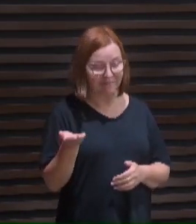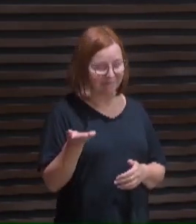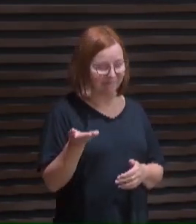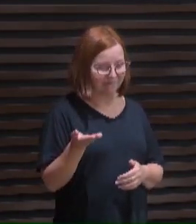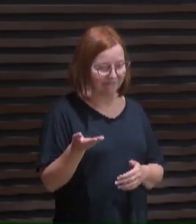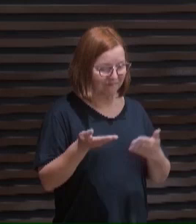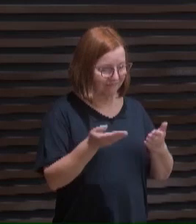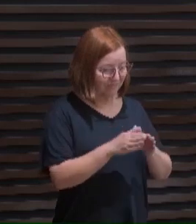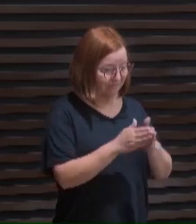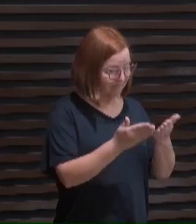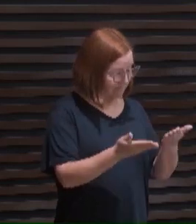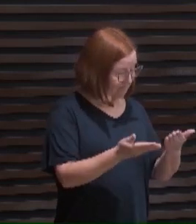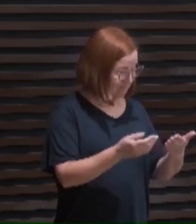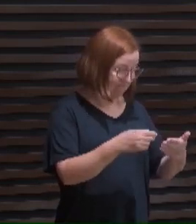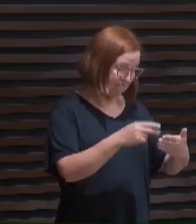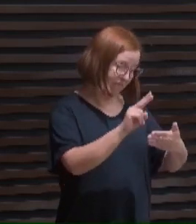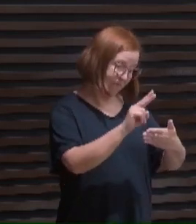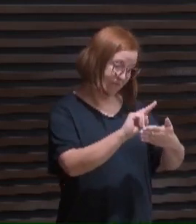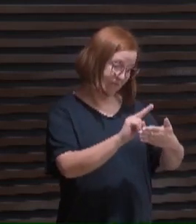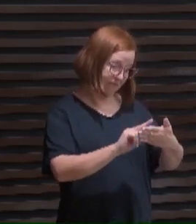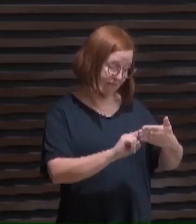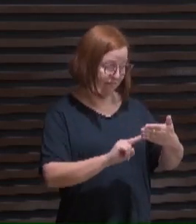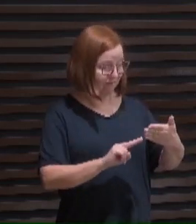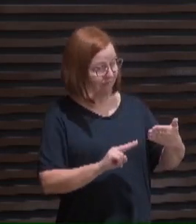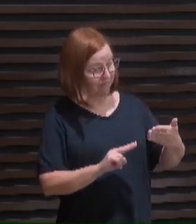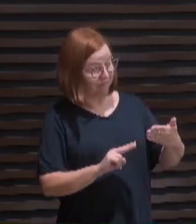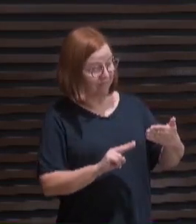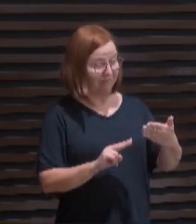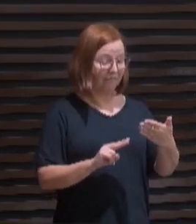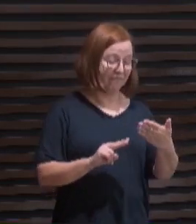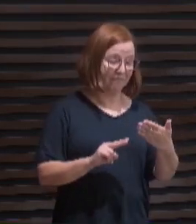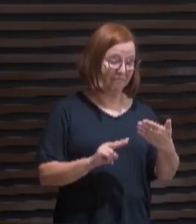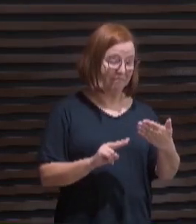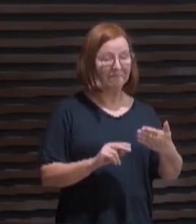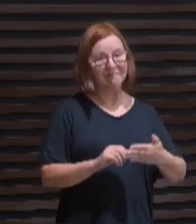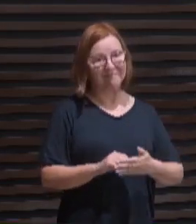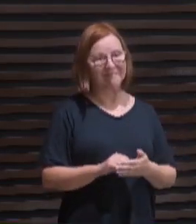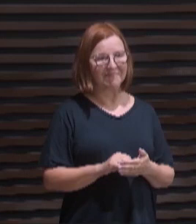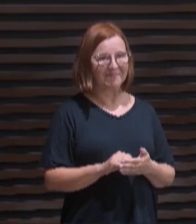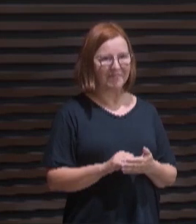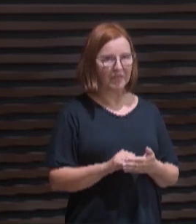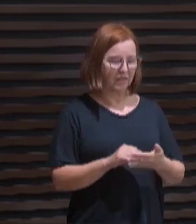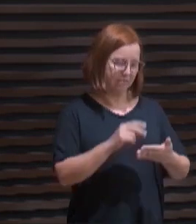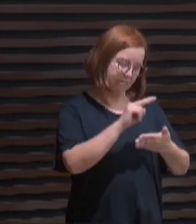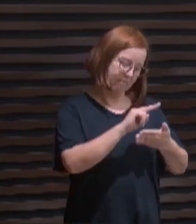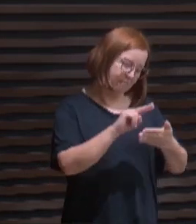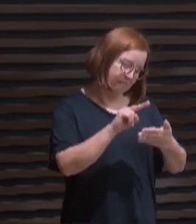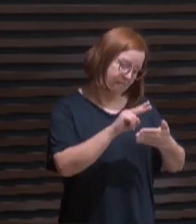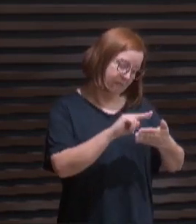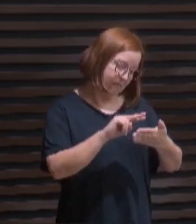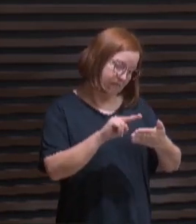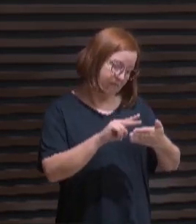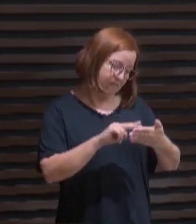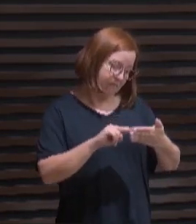deu cardápio para ele, o menu. Ele abriu, começou a olhar assim e